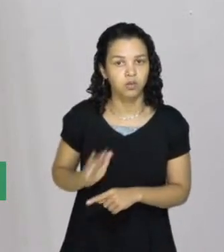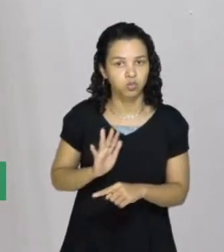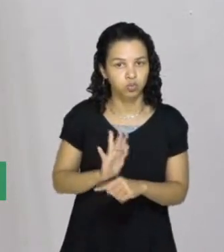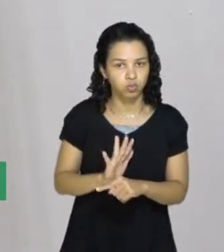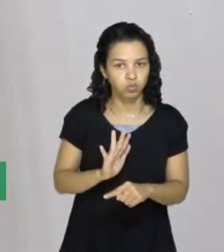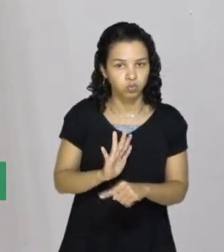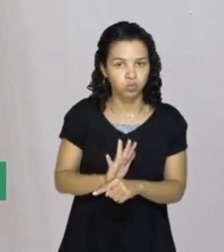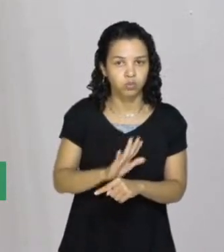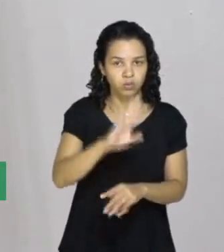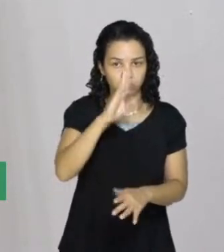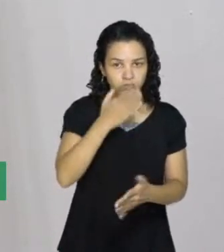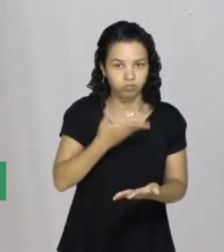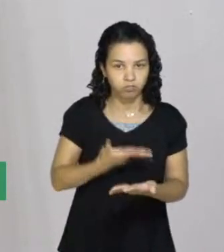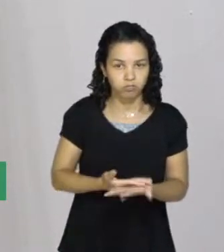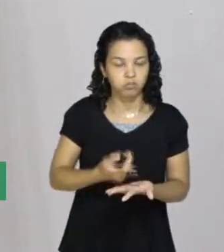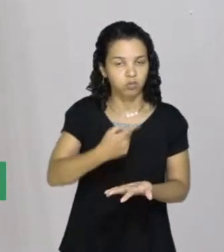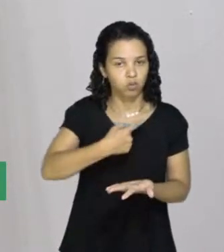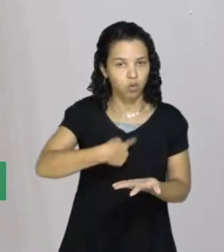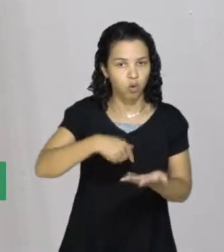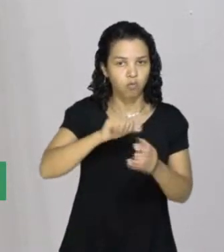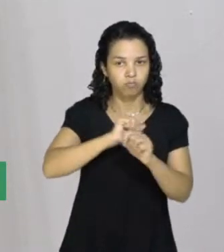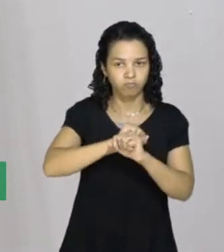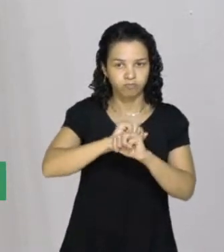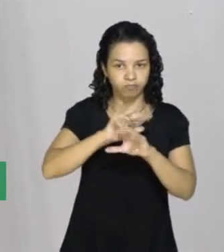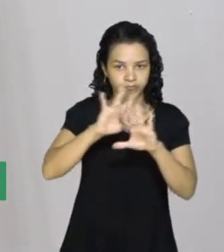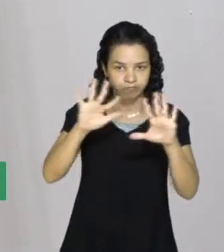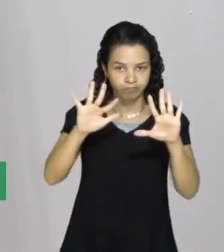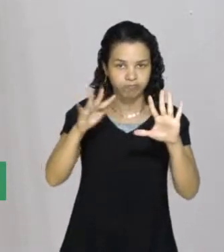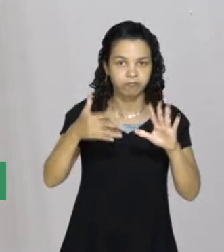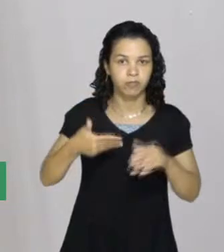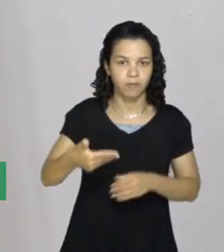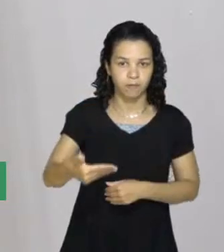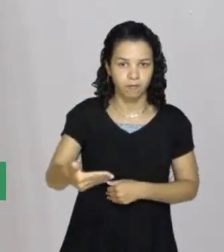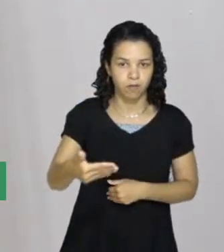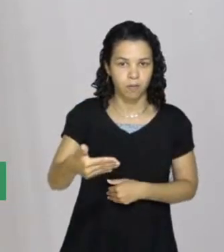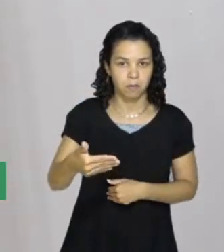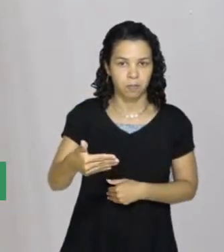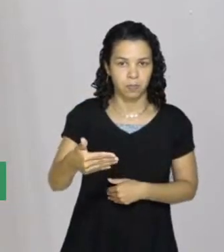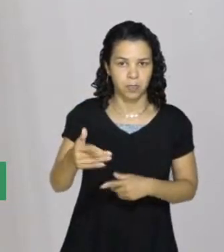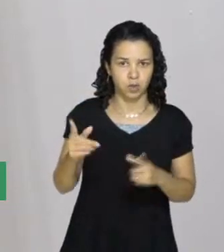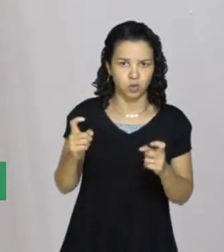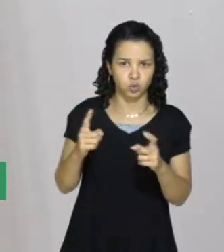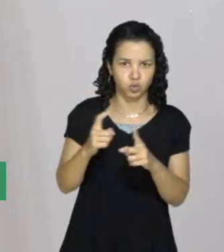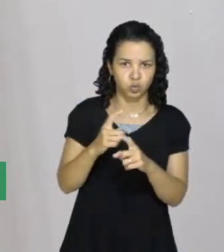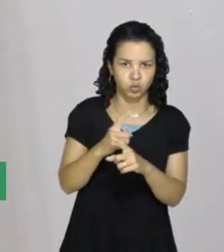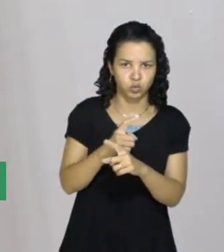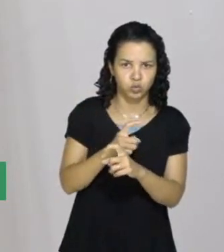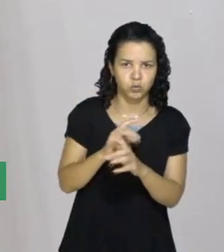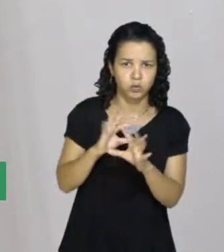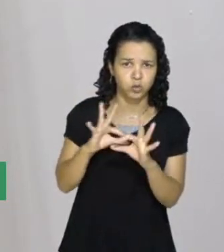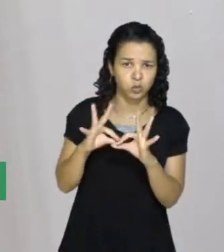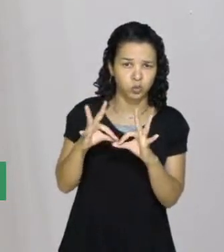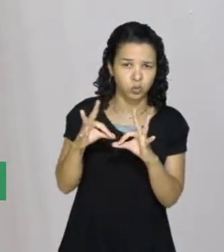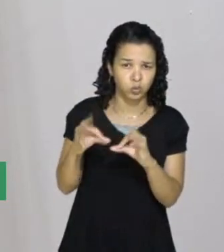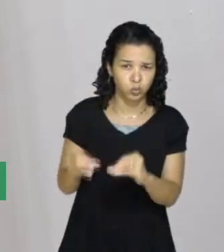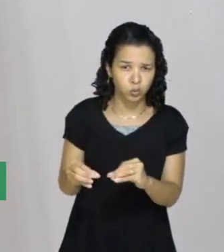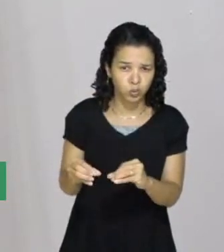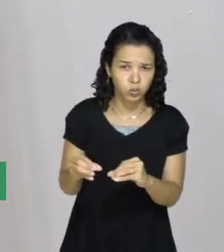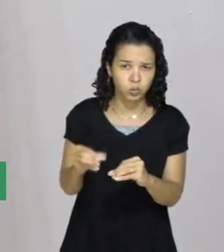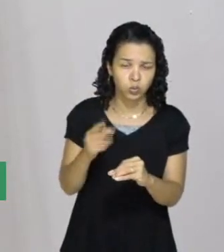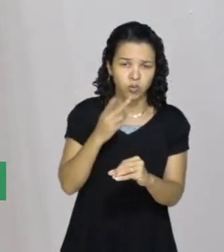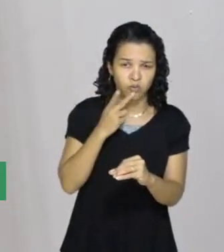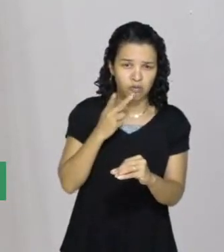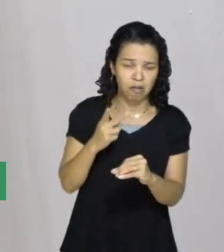forma mais transparente possível, não que esteja tudo difícil, não estamos transformando aqui em terra arrasada,